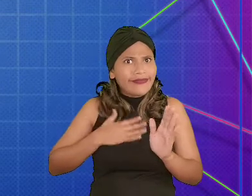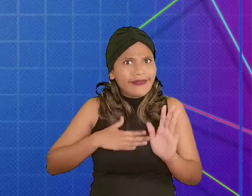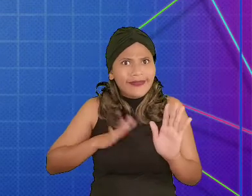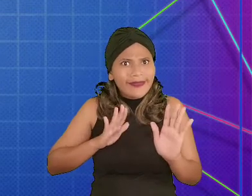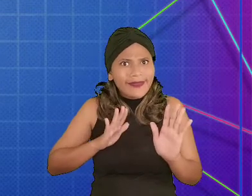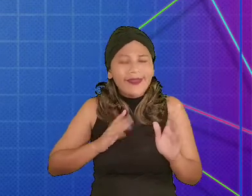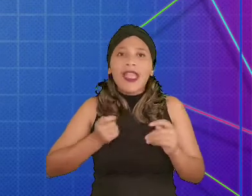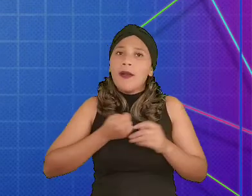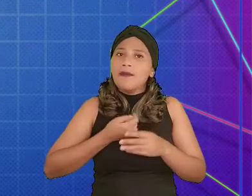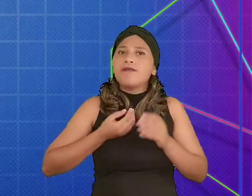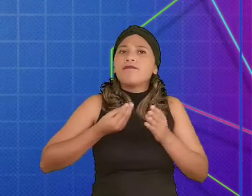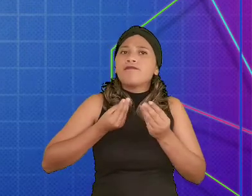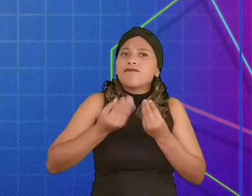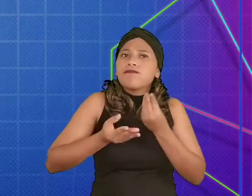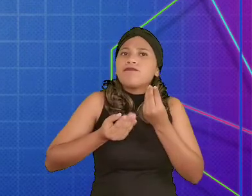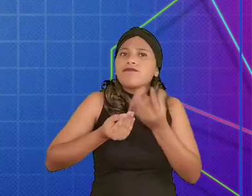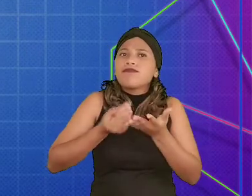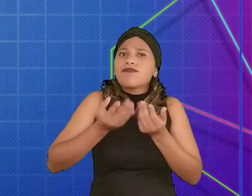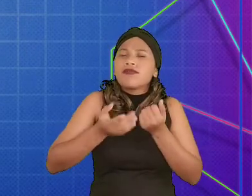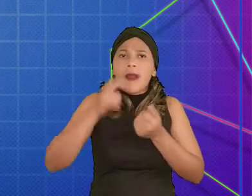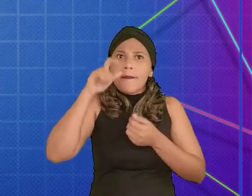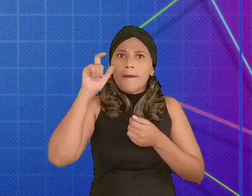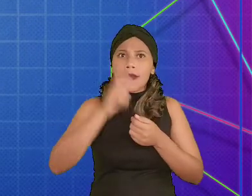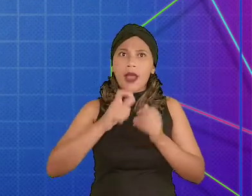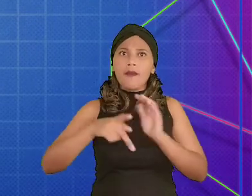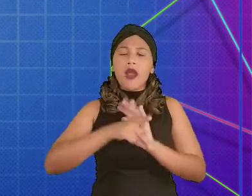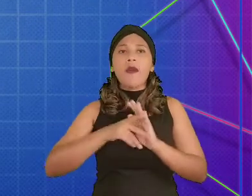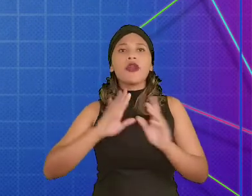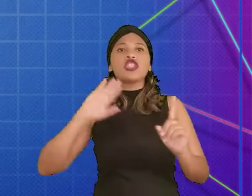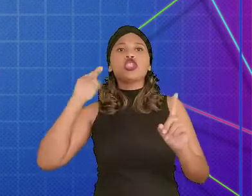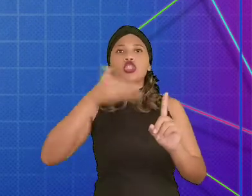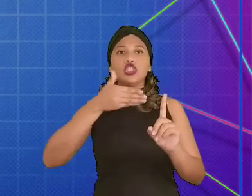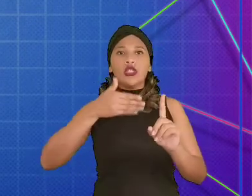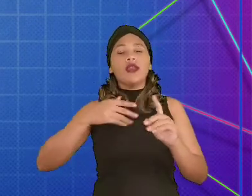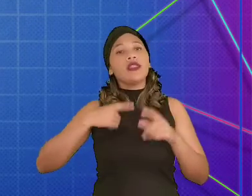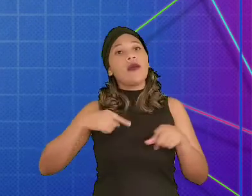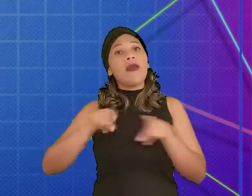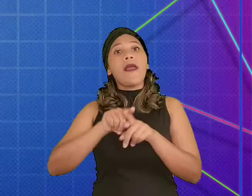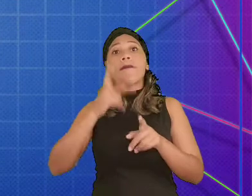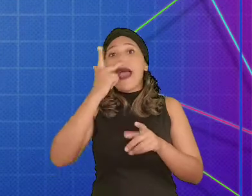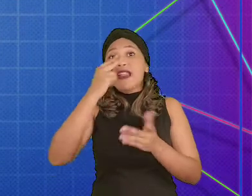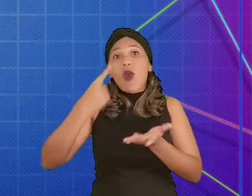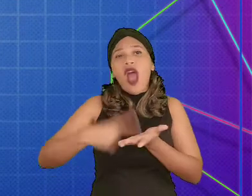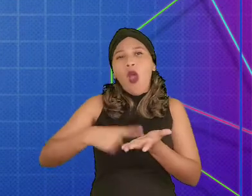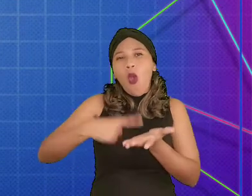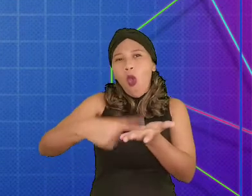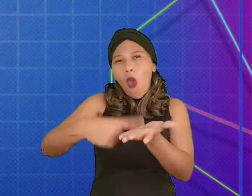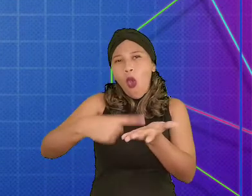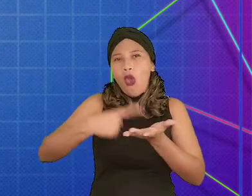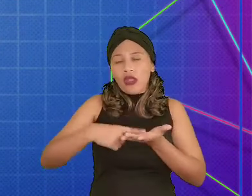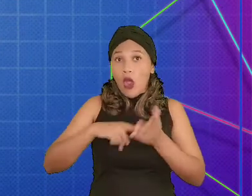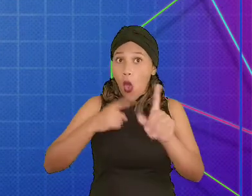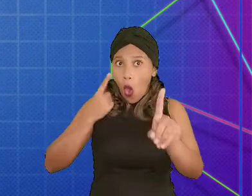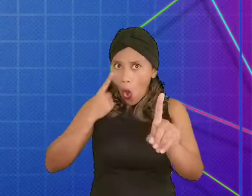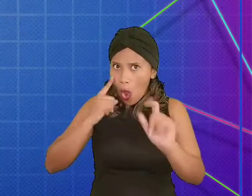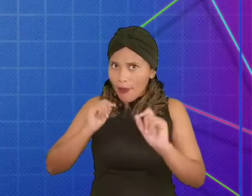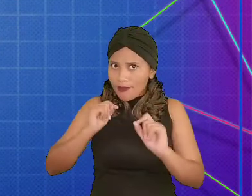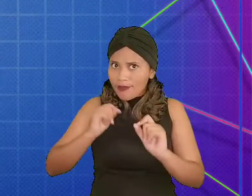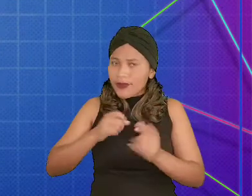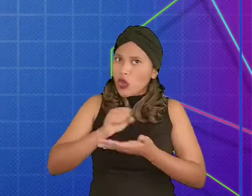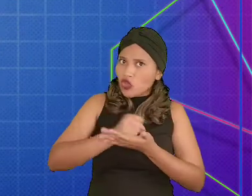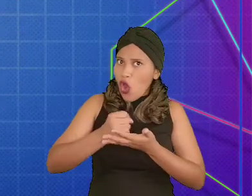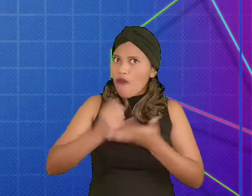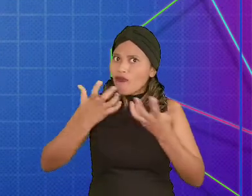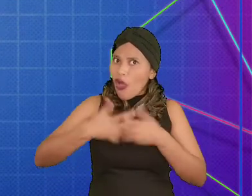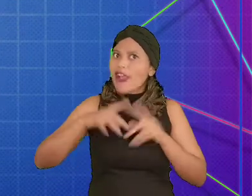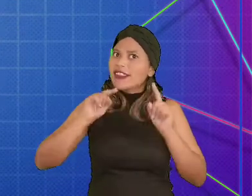gameplay, você apresenta mecânicas específicas e essas mecânicas são como um acordo com o jogador. É como se você dissesse, olha, o